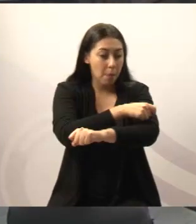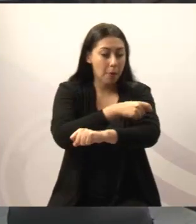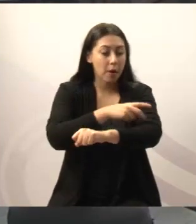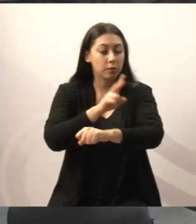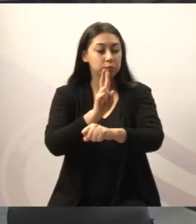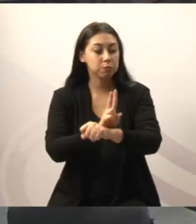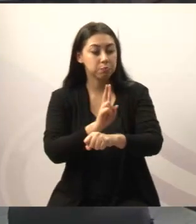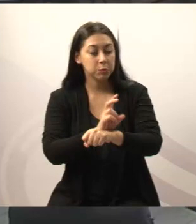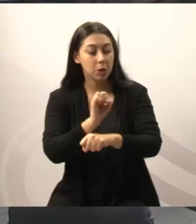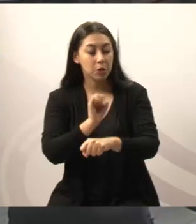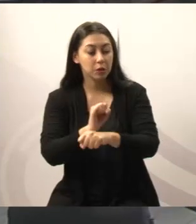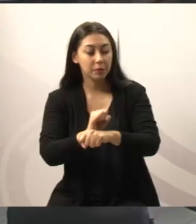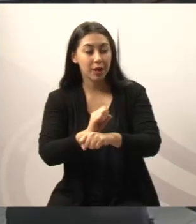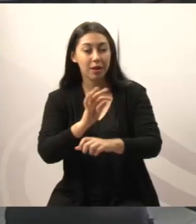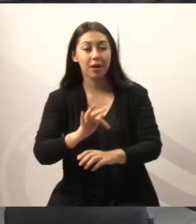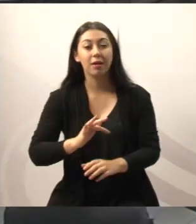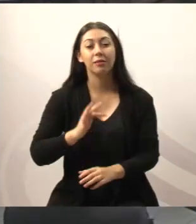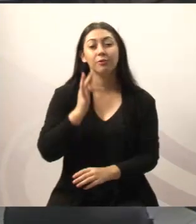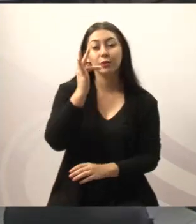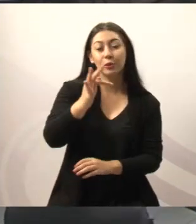pacientemente seus excelentes frutos.